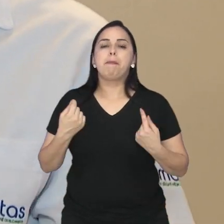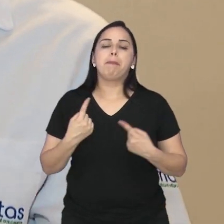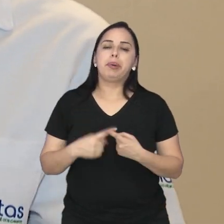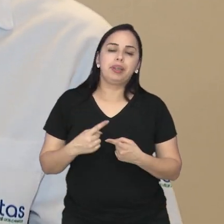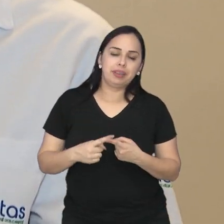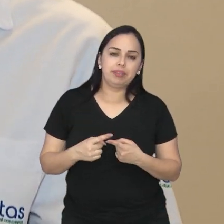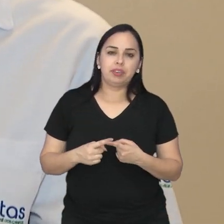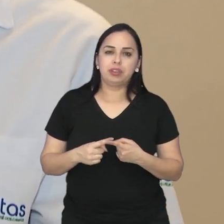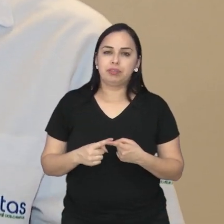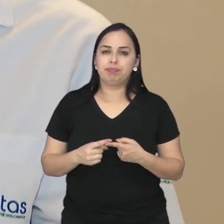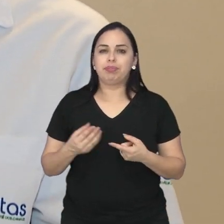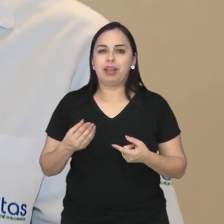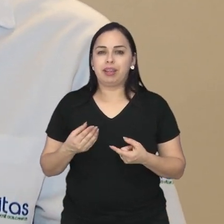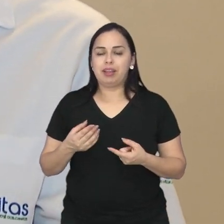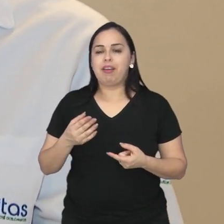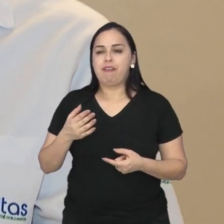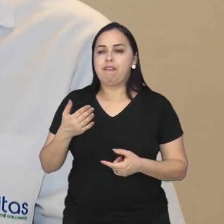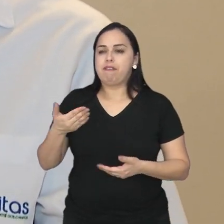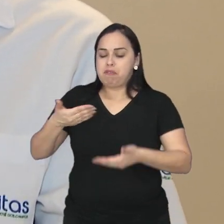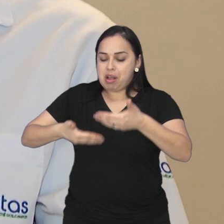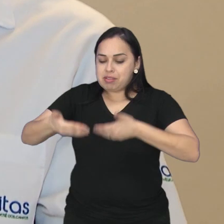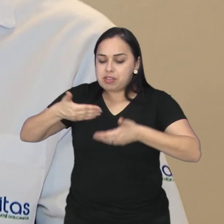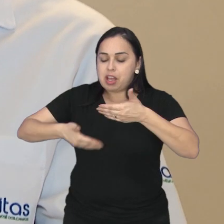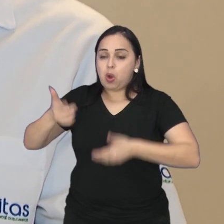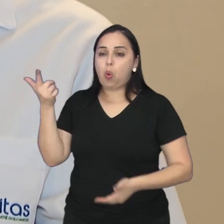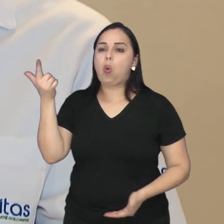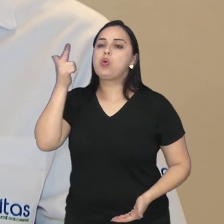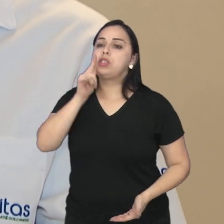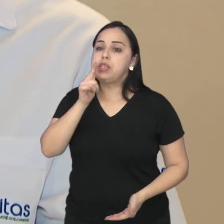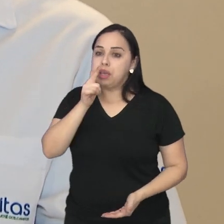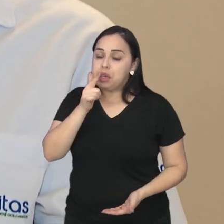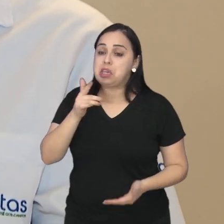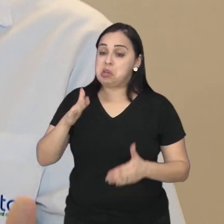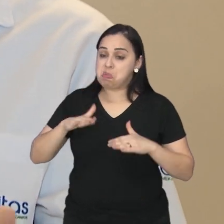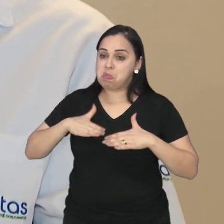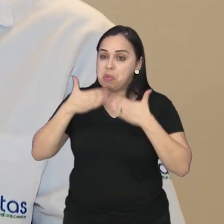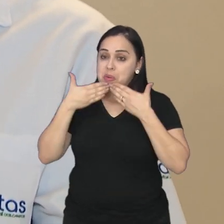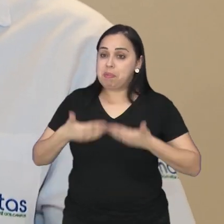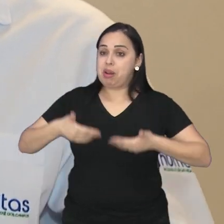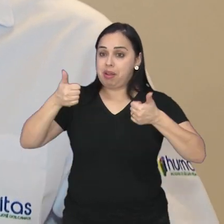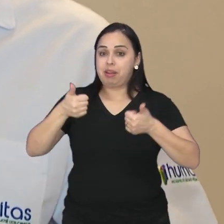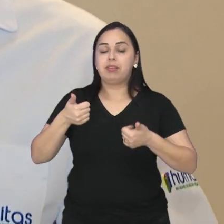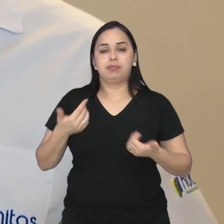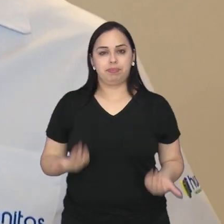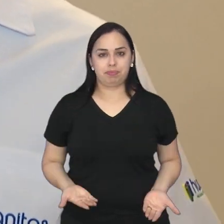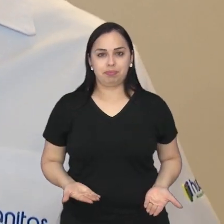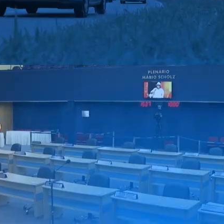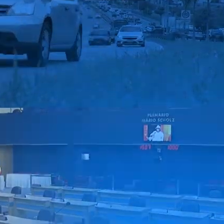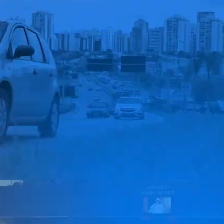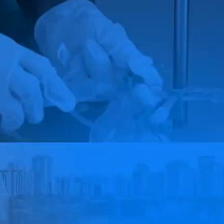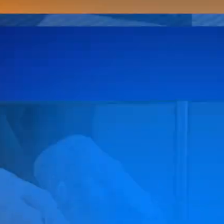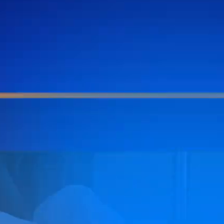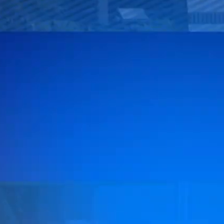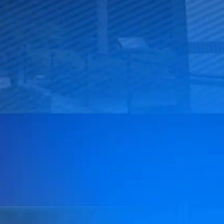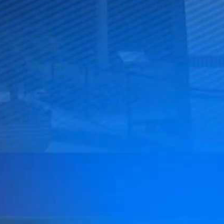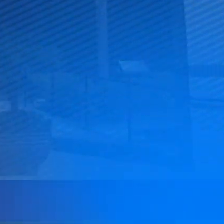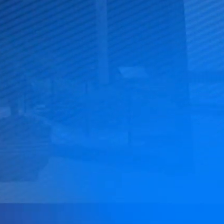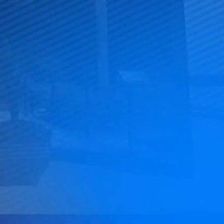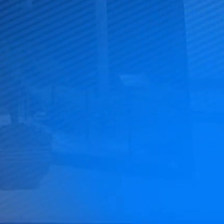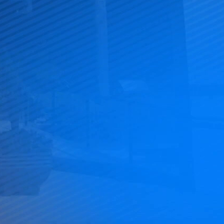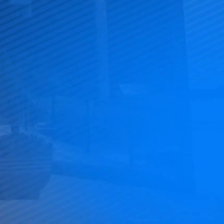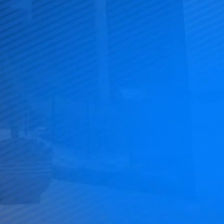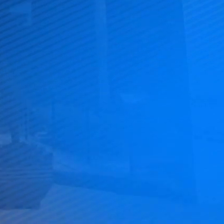daí a chance de você fazer um bom tratamento para esse paciente e ele melhorar aumenta muito.